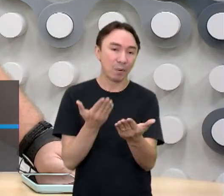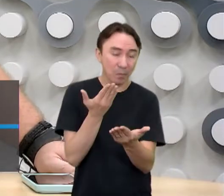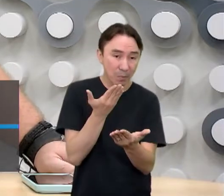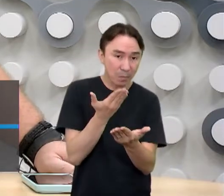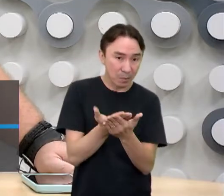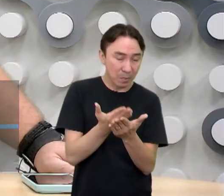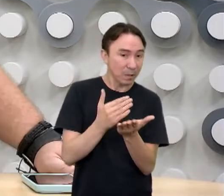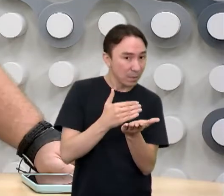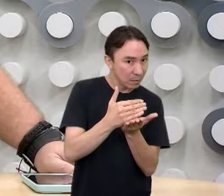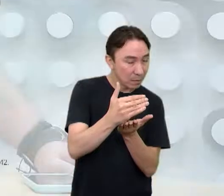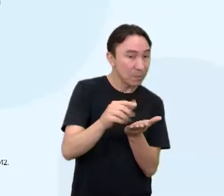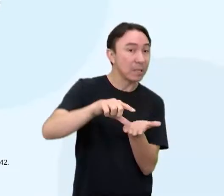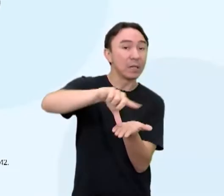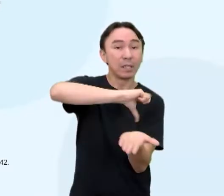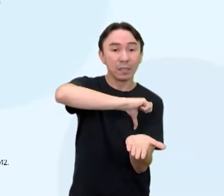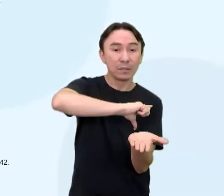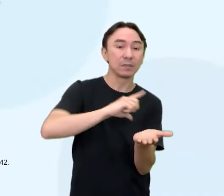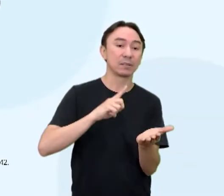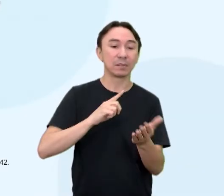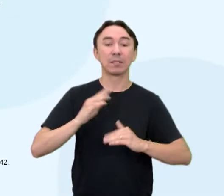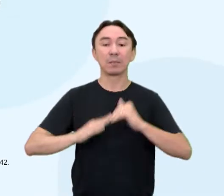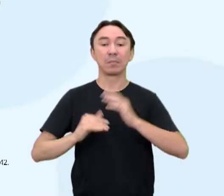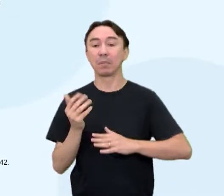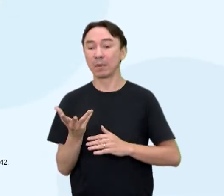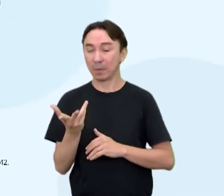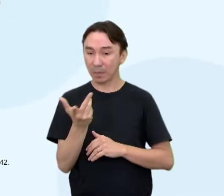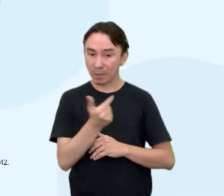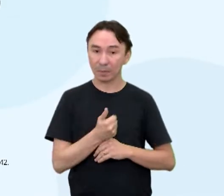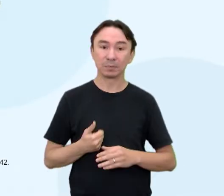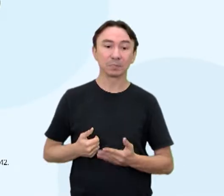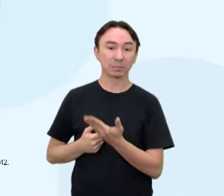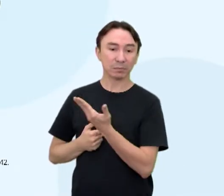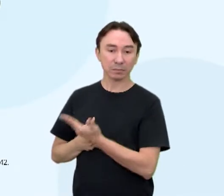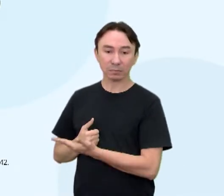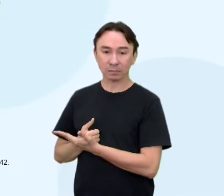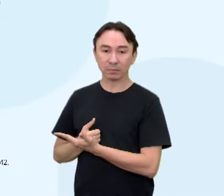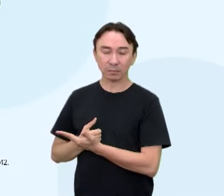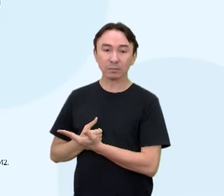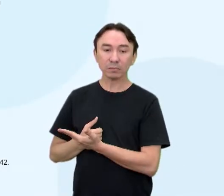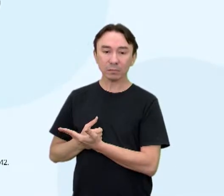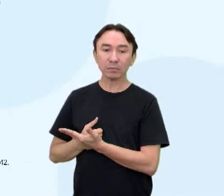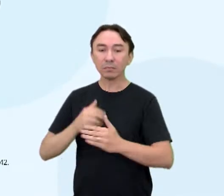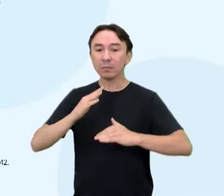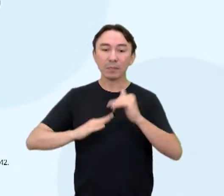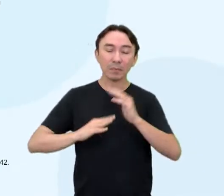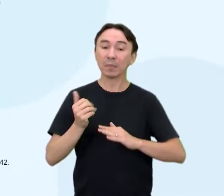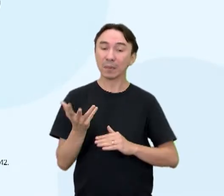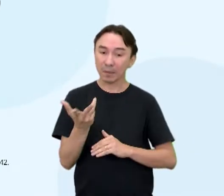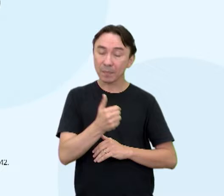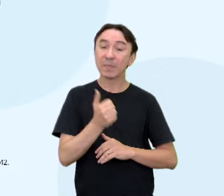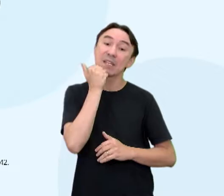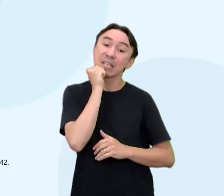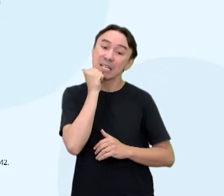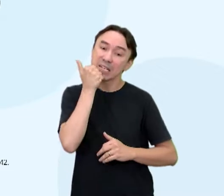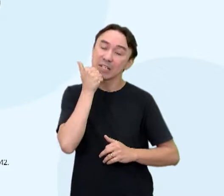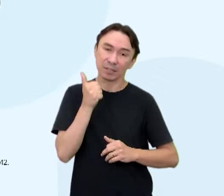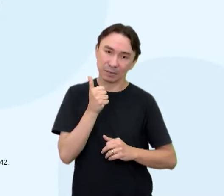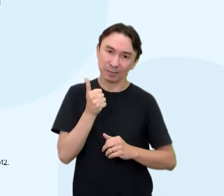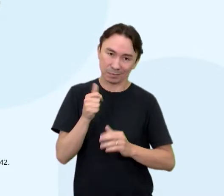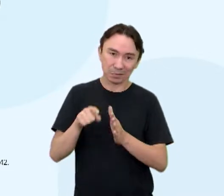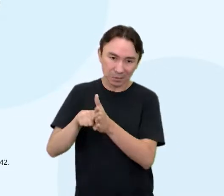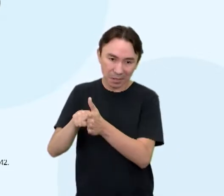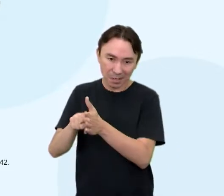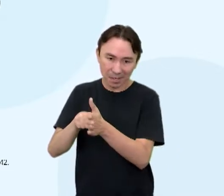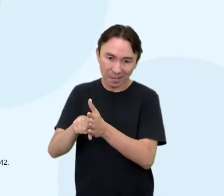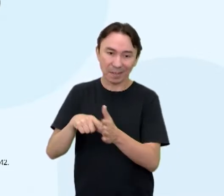na sequência. Nós temos aí as habilidades dos eixos estruturantes, que é da investigação científica.